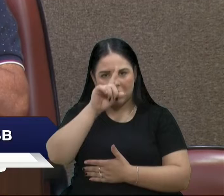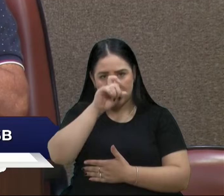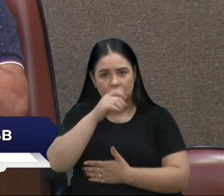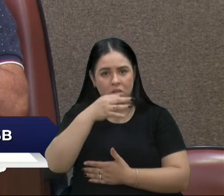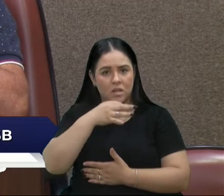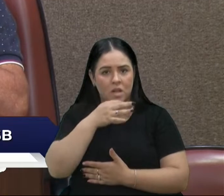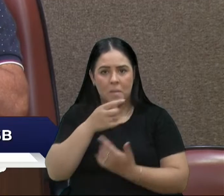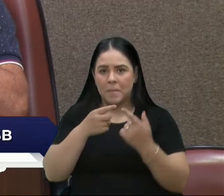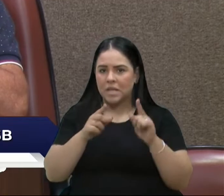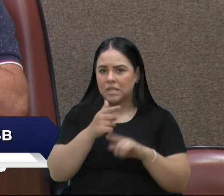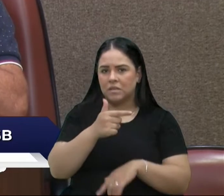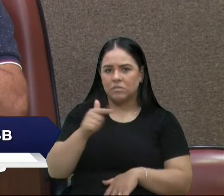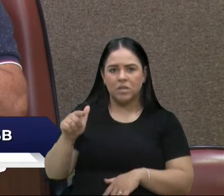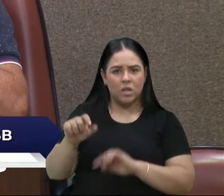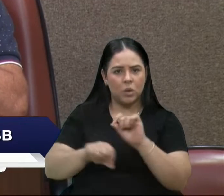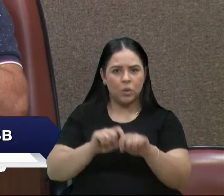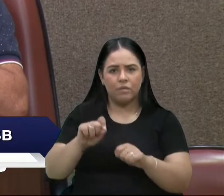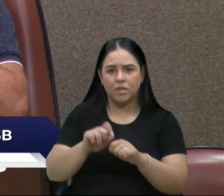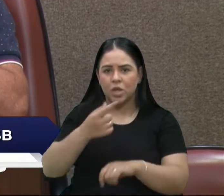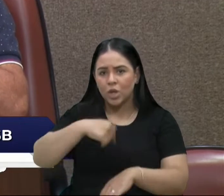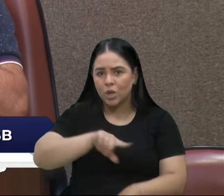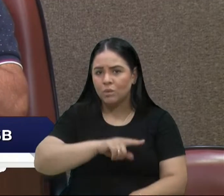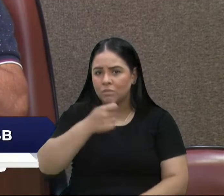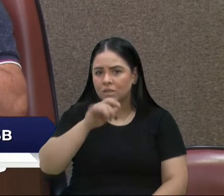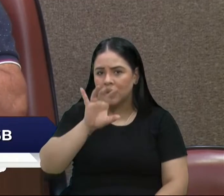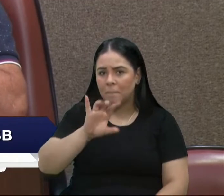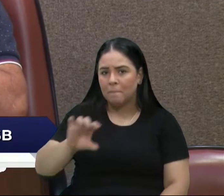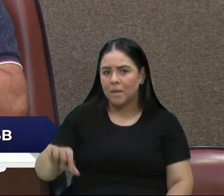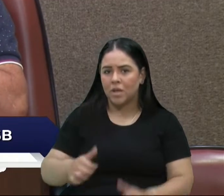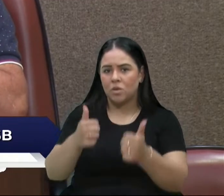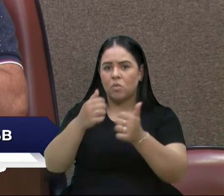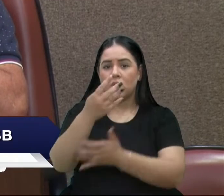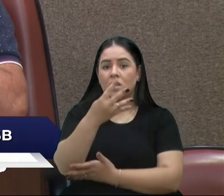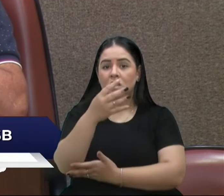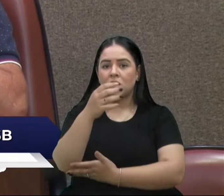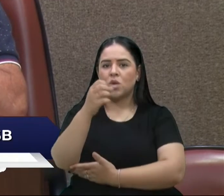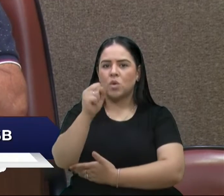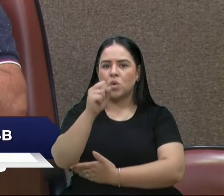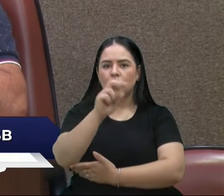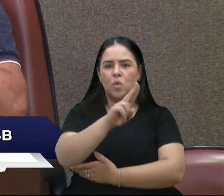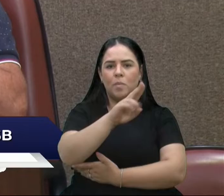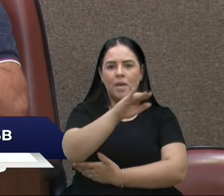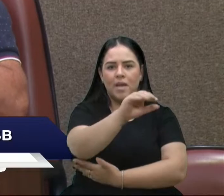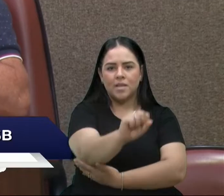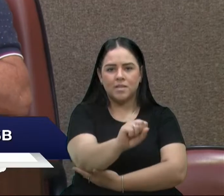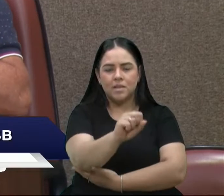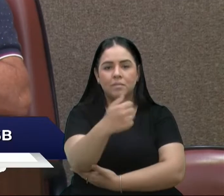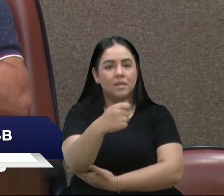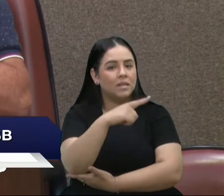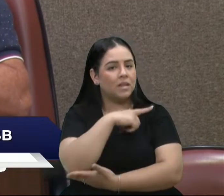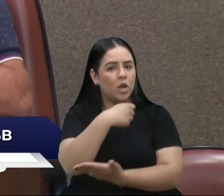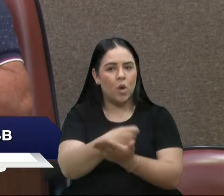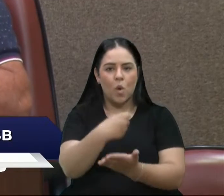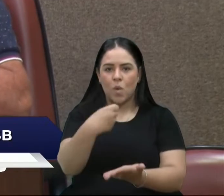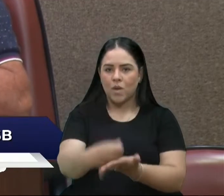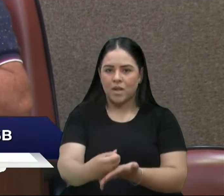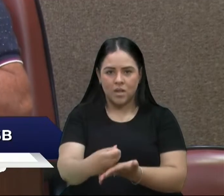Mas não tem o que fazer, nós precisamos melhorar as 48 UBSs. Tem que contratar, tem que